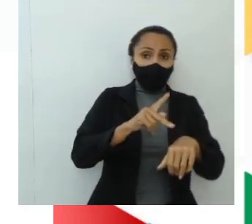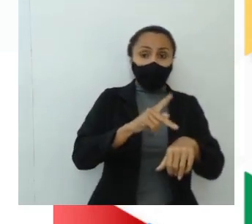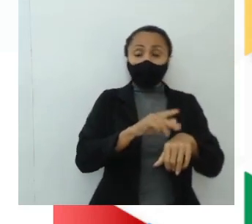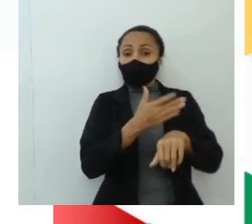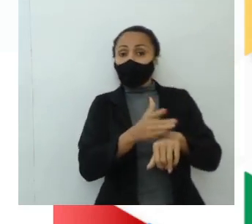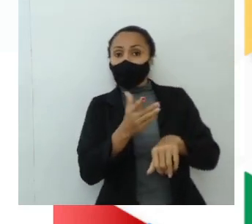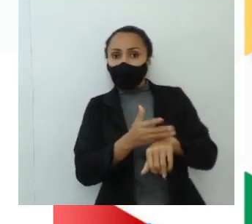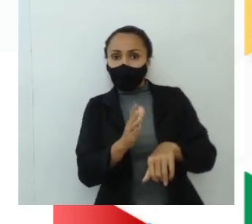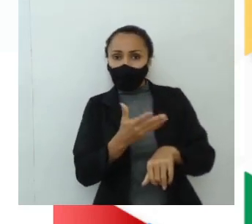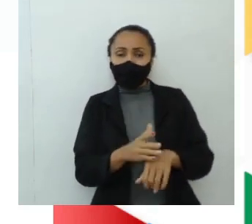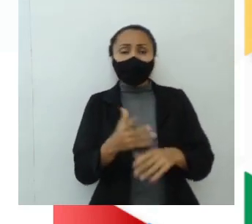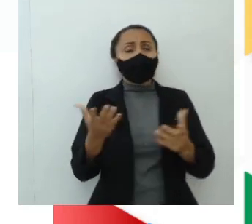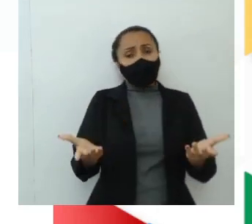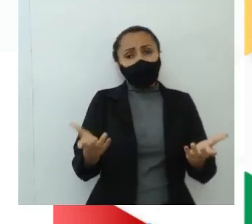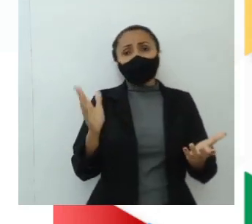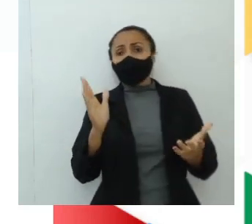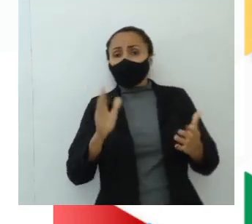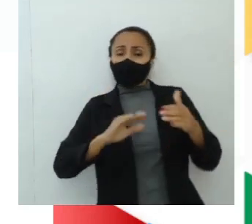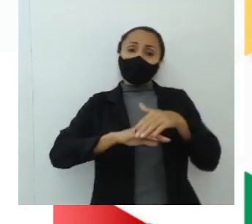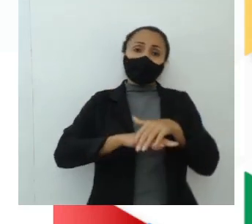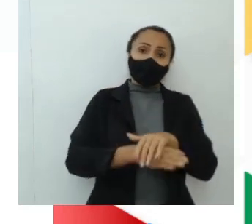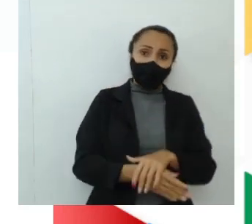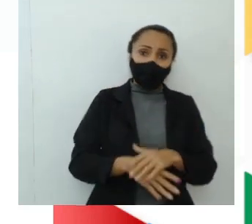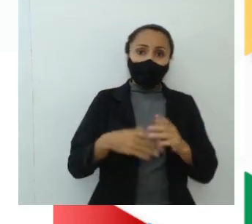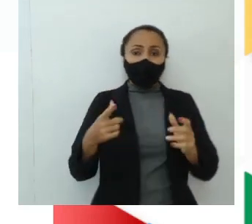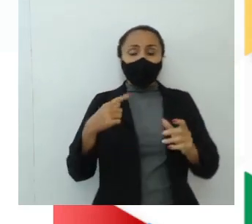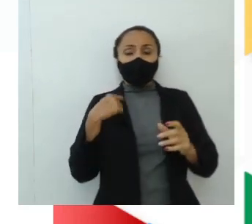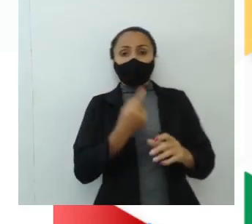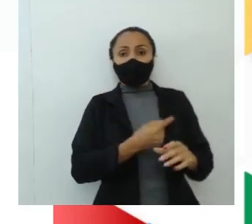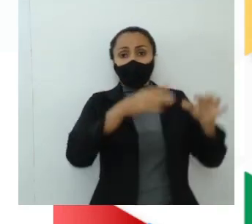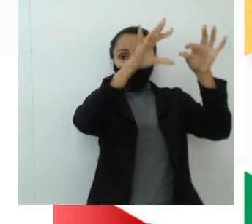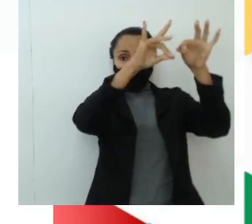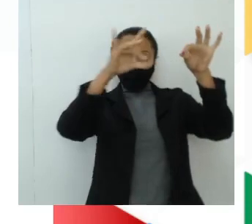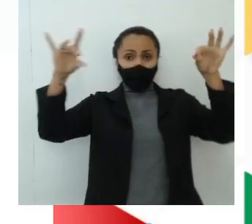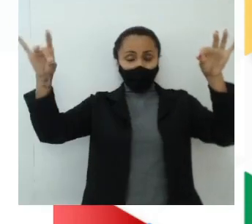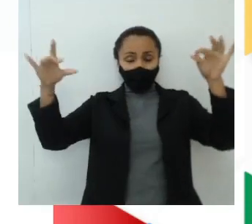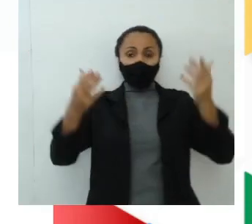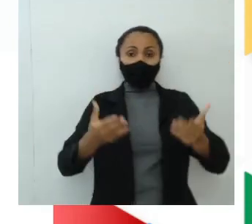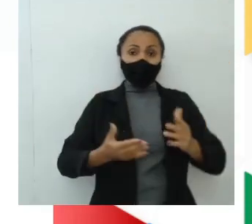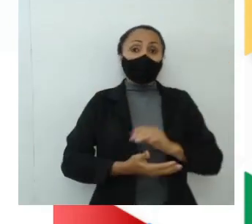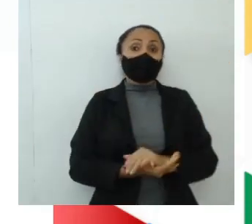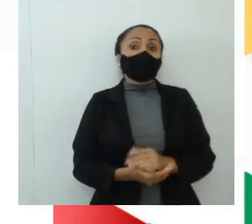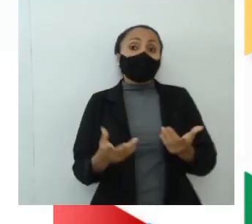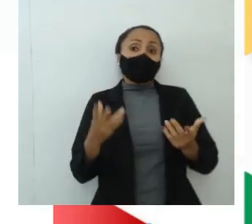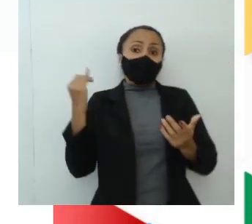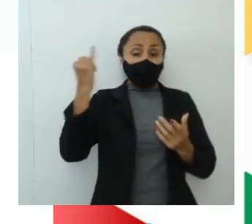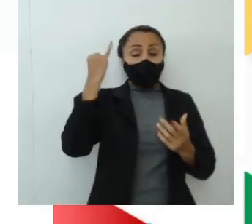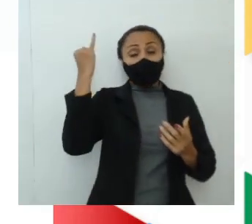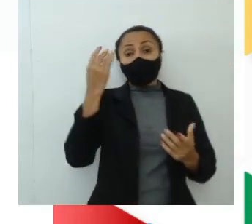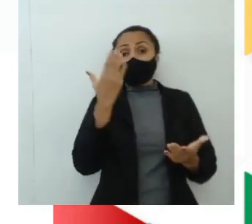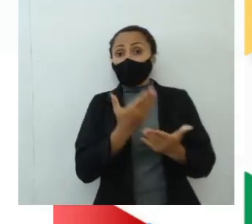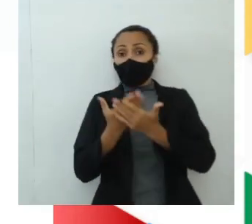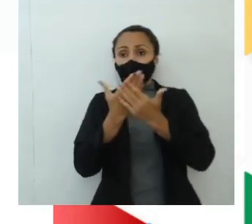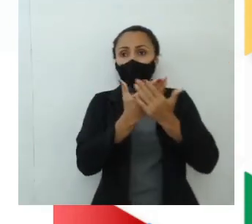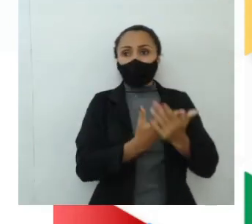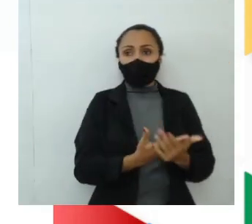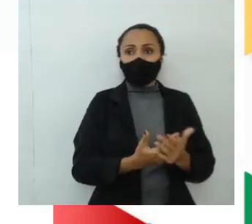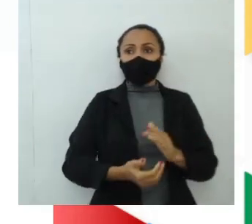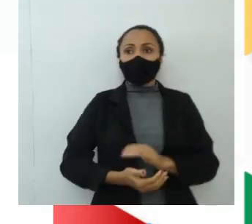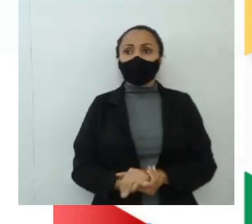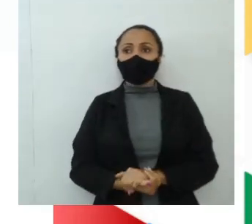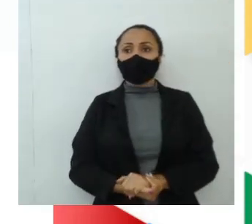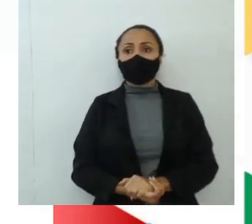a gente está acostumado com a nossa xilogravura, tá bom? E aí é muito interessante estudar isso aí. Vamos ver com